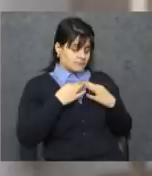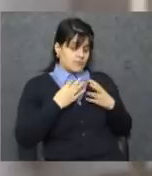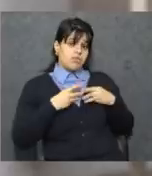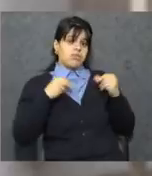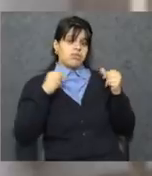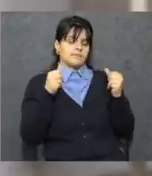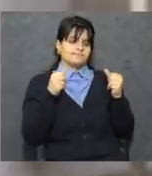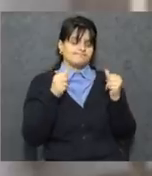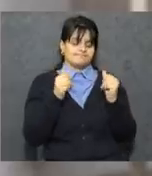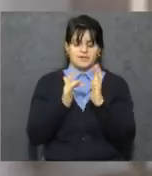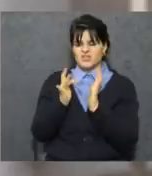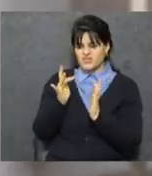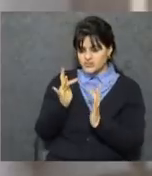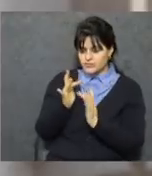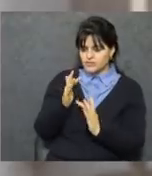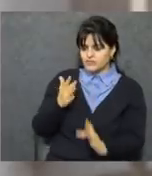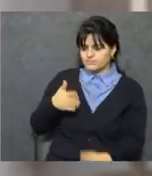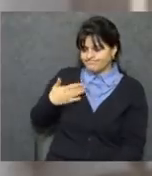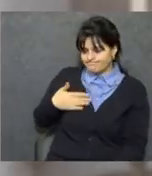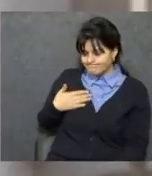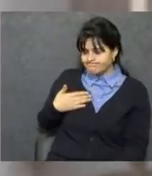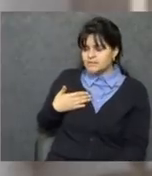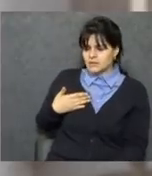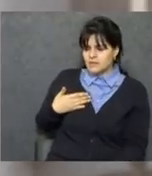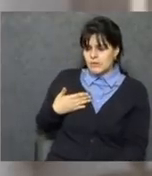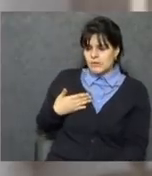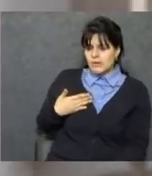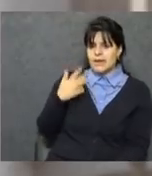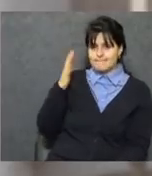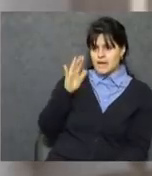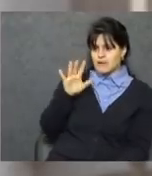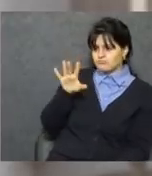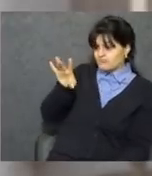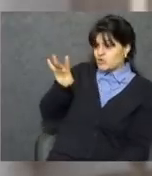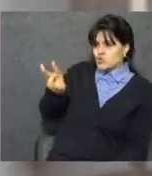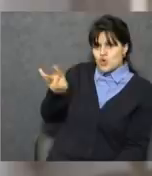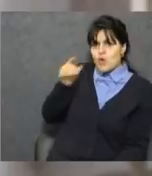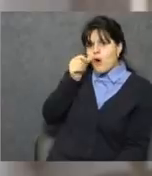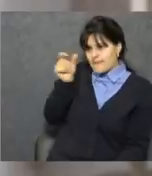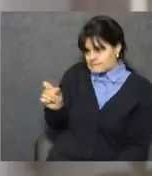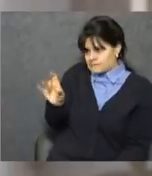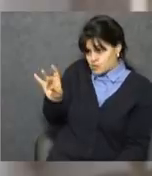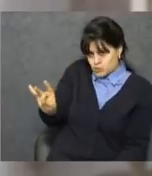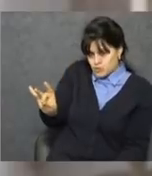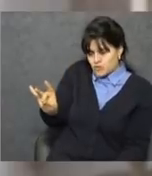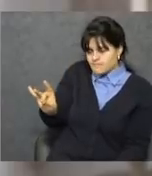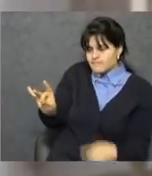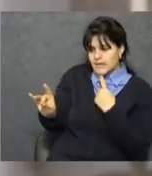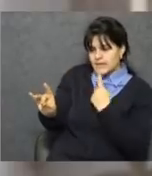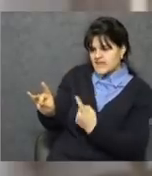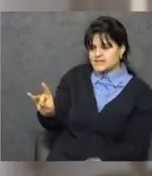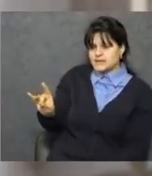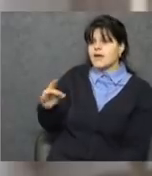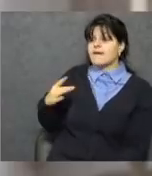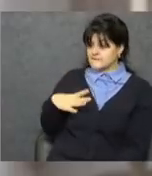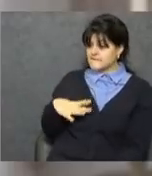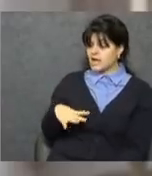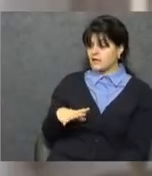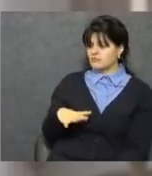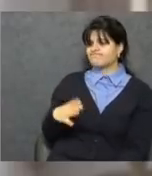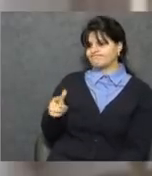Jesus, compadecido, estendeu a mão, tocou-lhe e disse: quero, fica